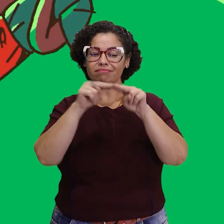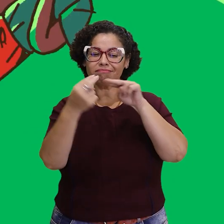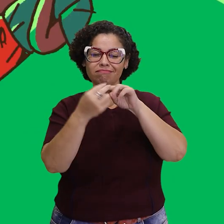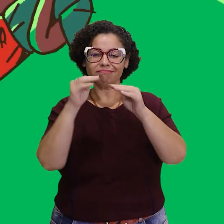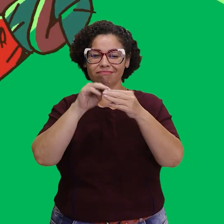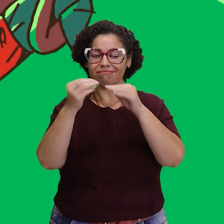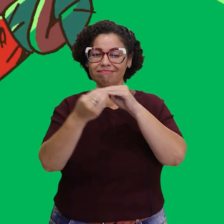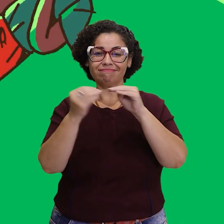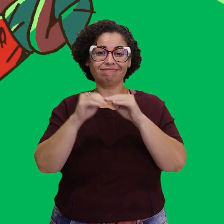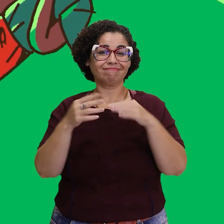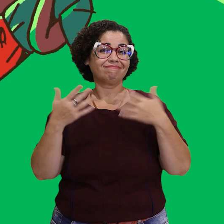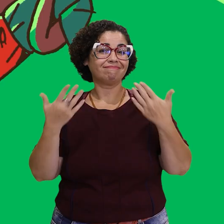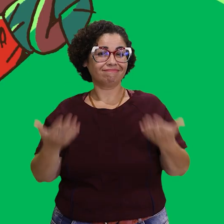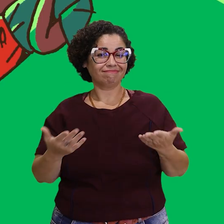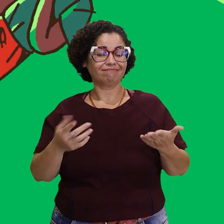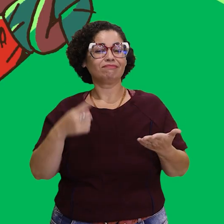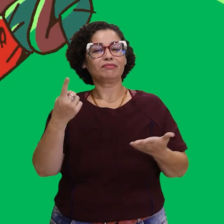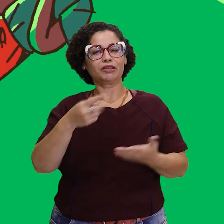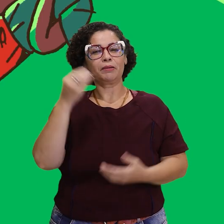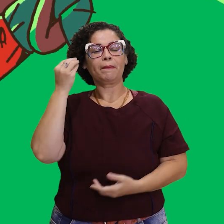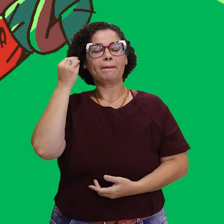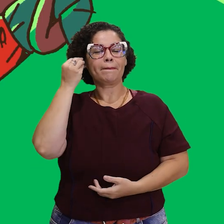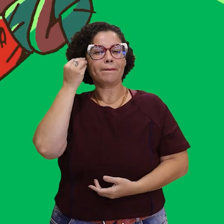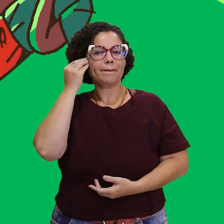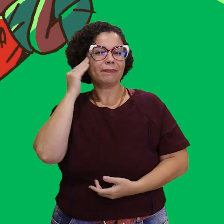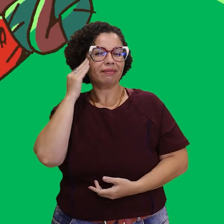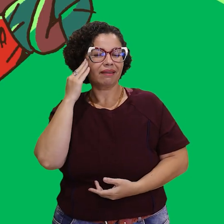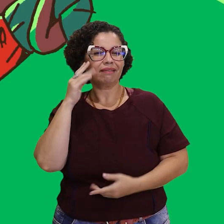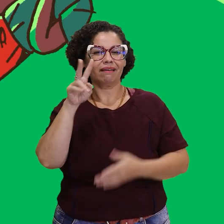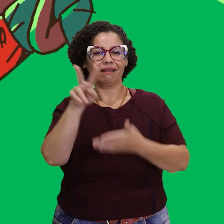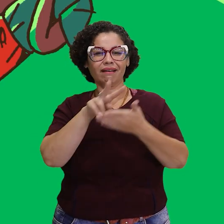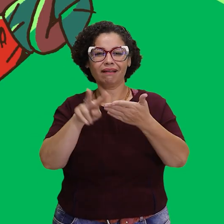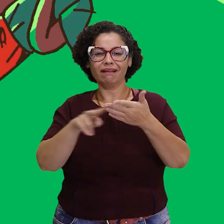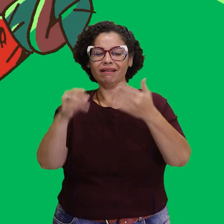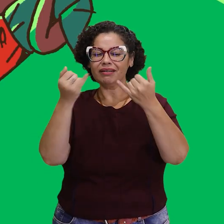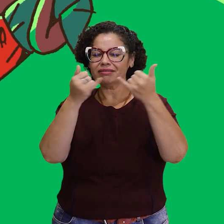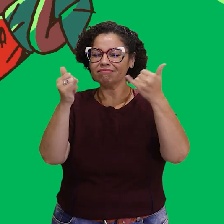um quebra-cabeça. Então, nós temos que ler nas